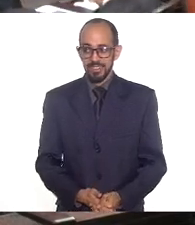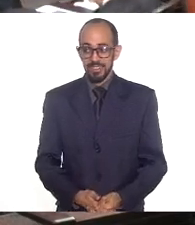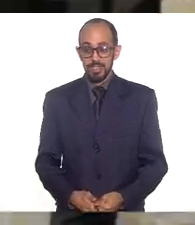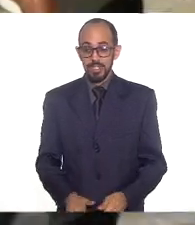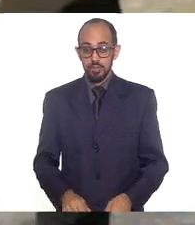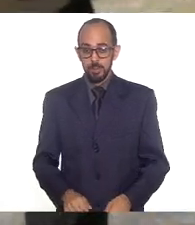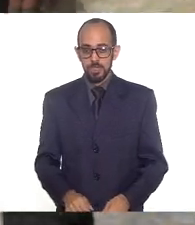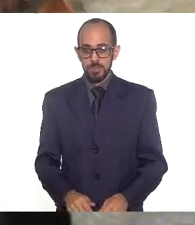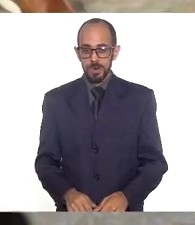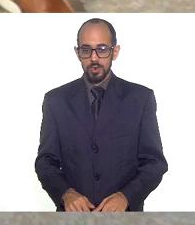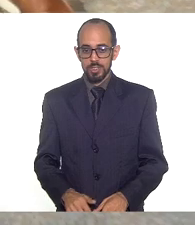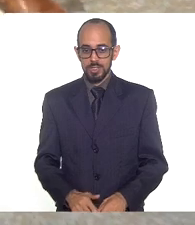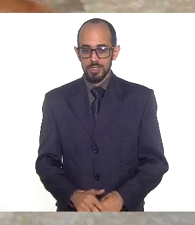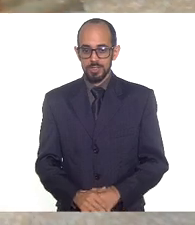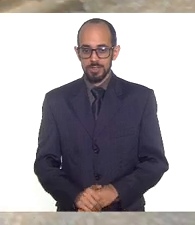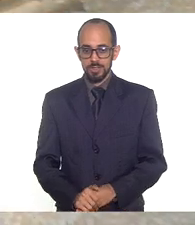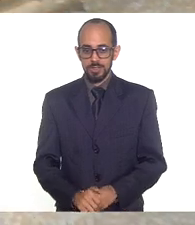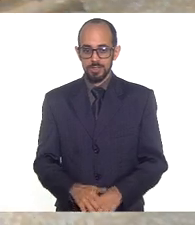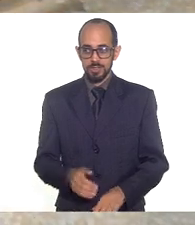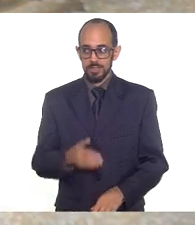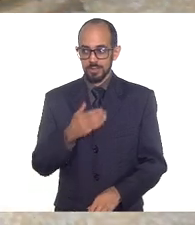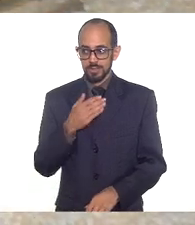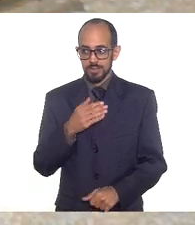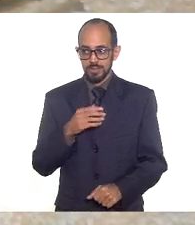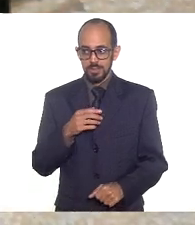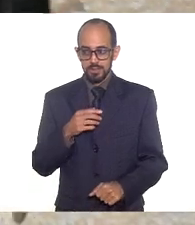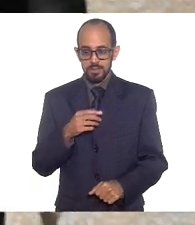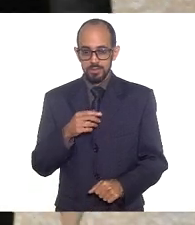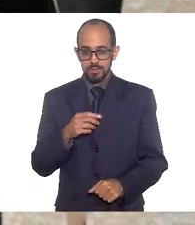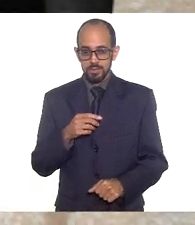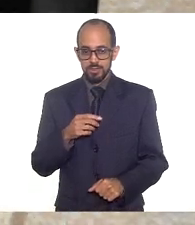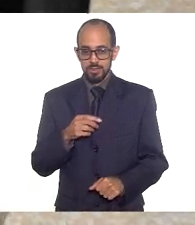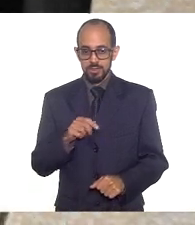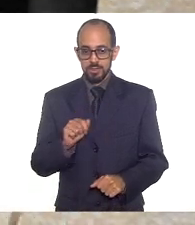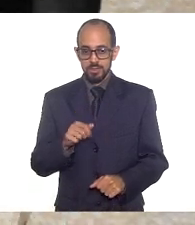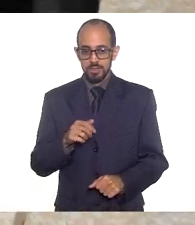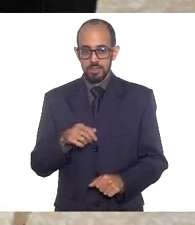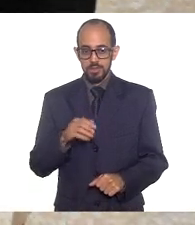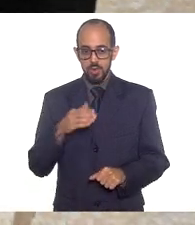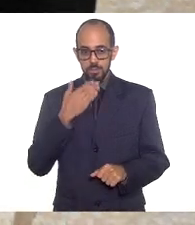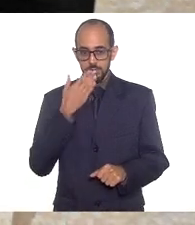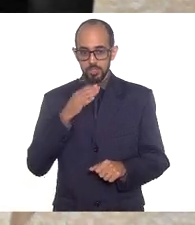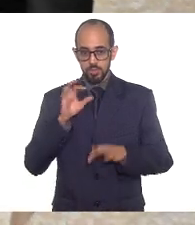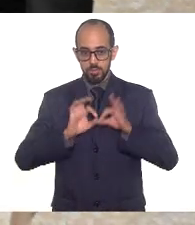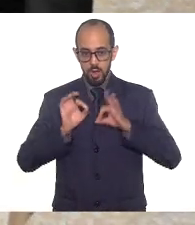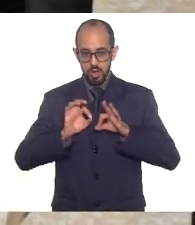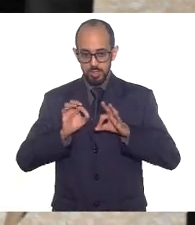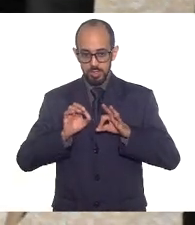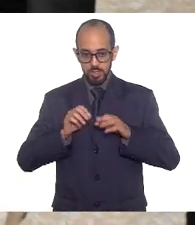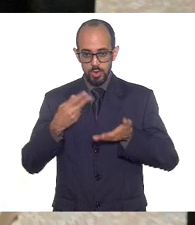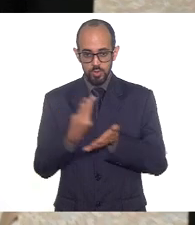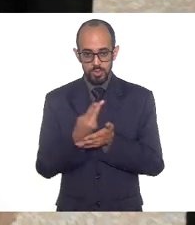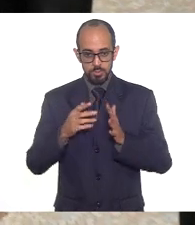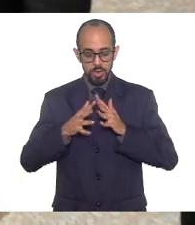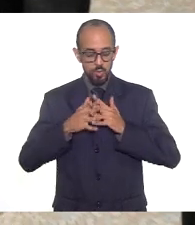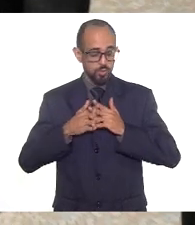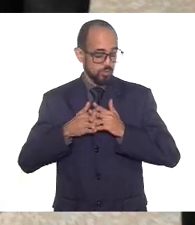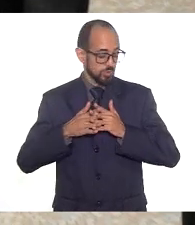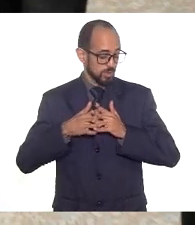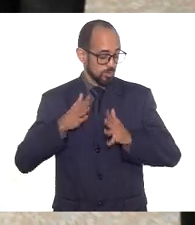o seu presente eu quero pedir a vossa excelência se possível chamar os trabalhos da hora nenhum houve uma confusão